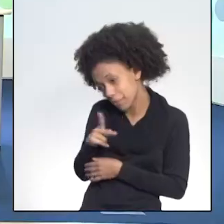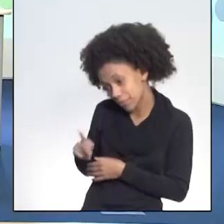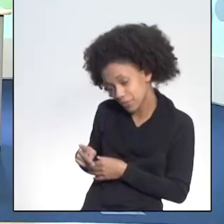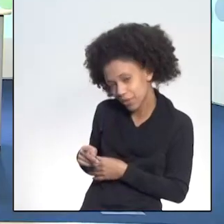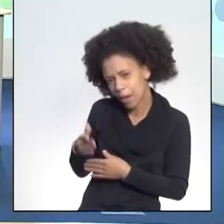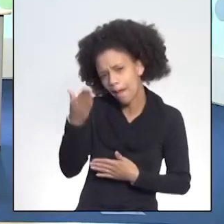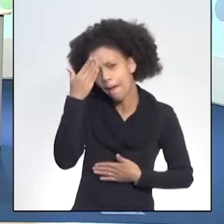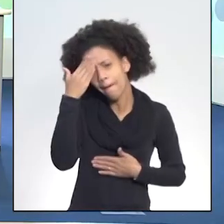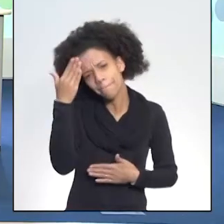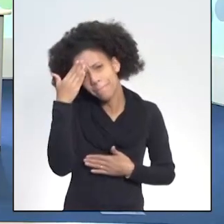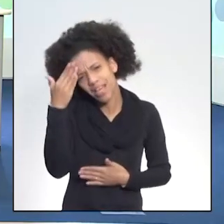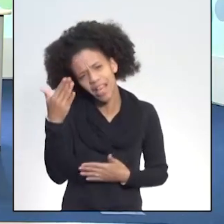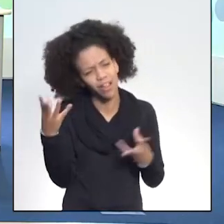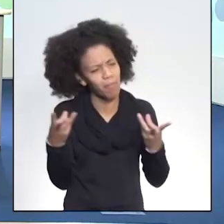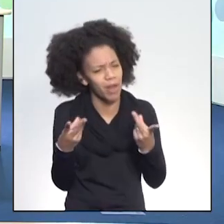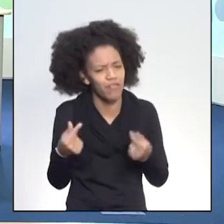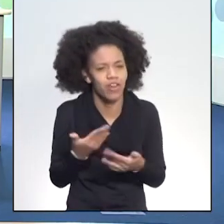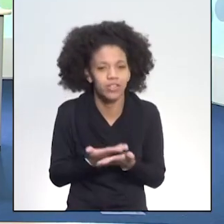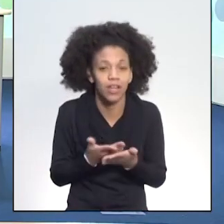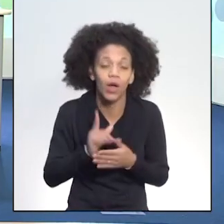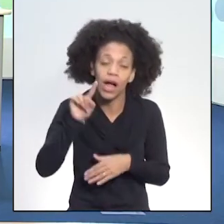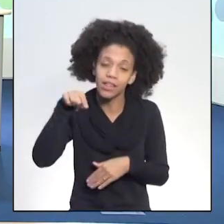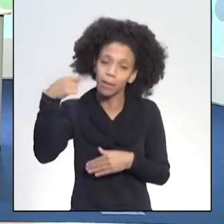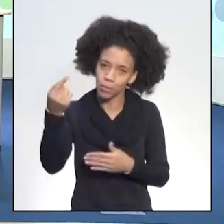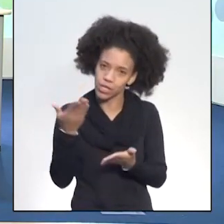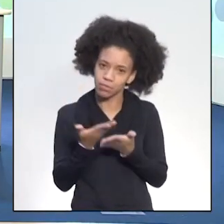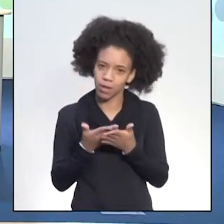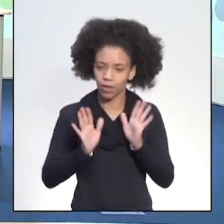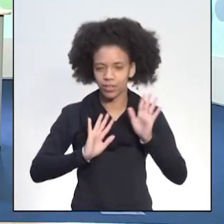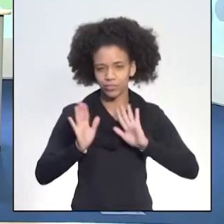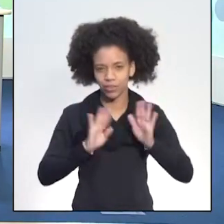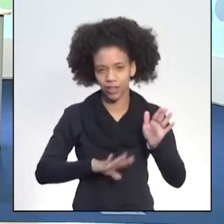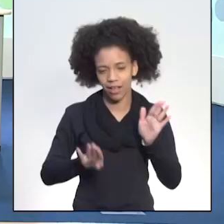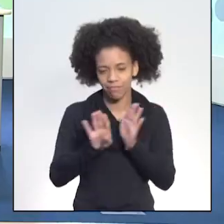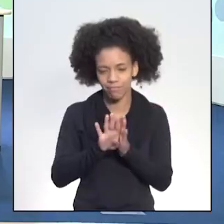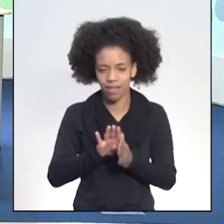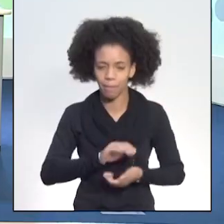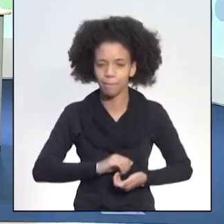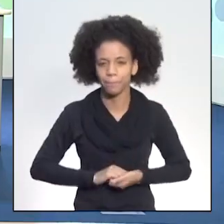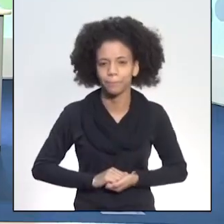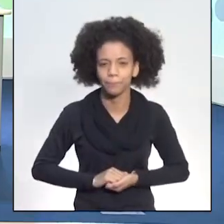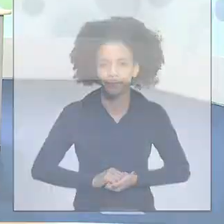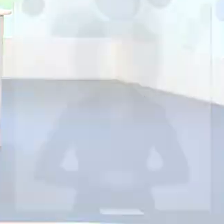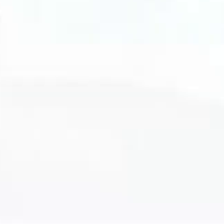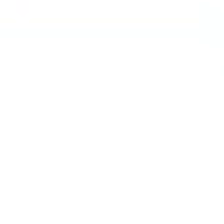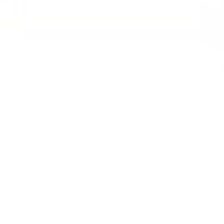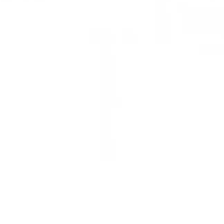Obrigada pela excelente aula, nos vemos na próxima aula. Até lá. Até a próxima aula.